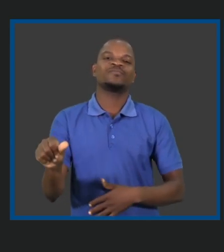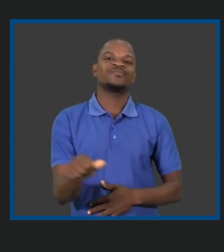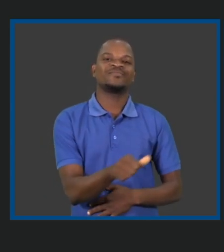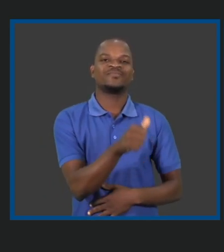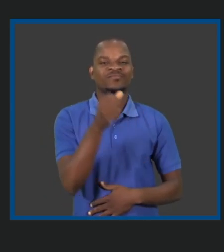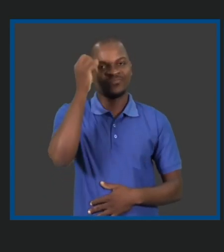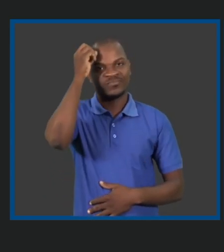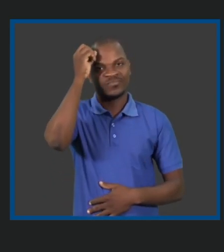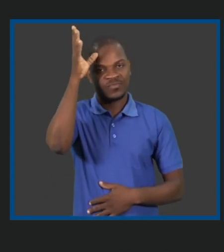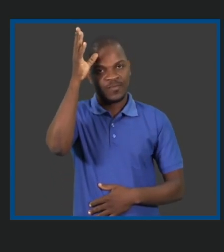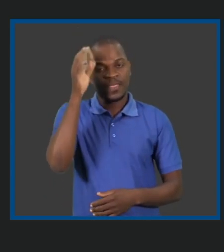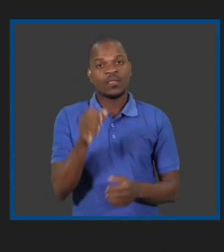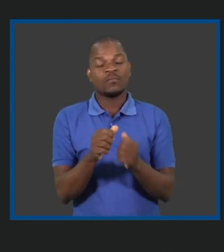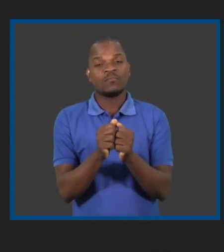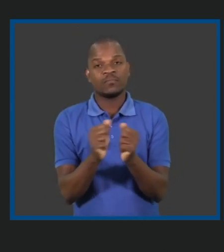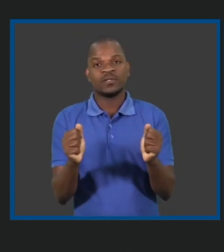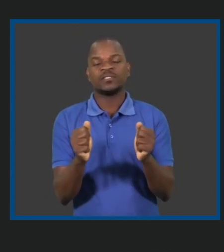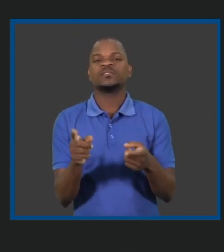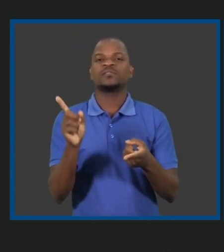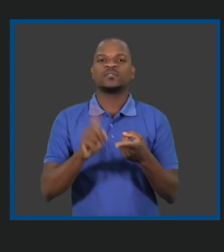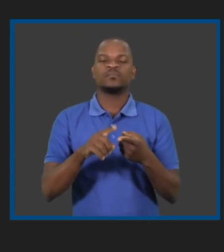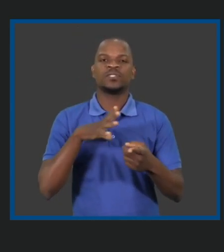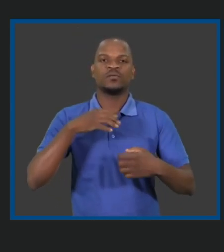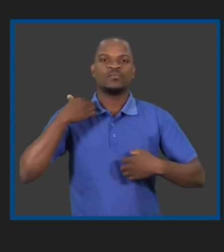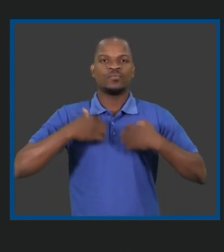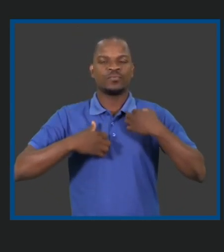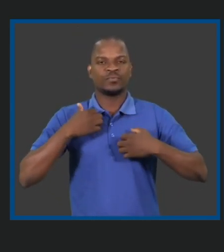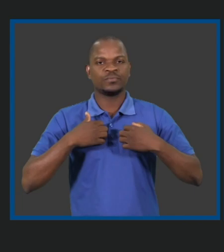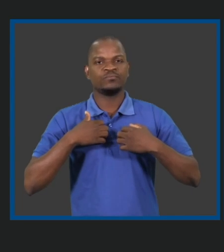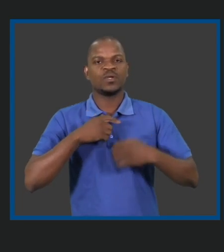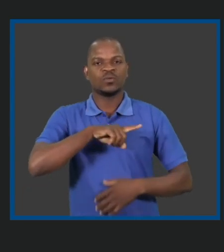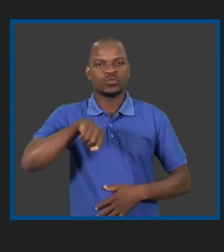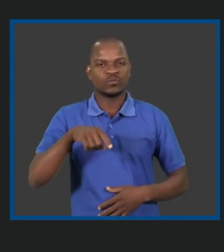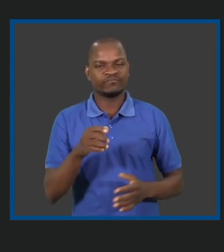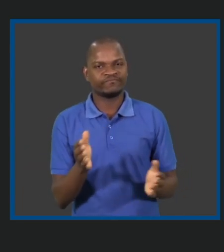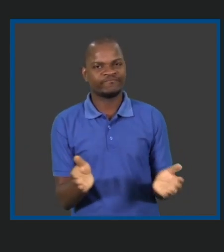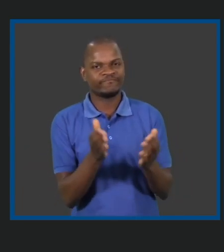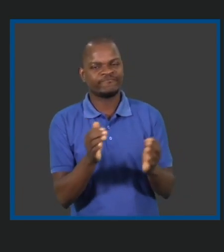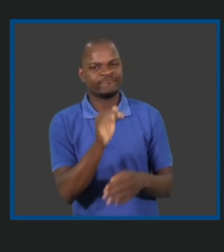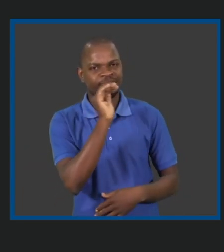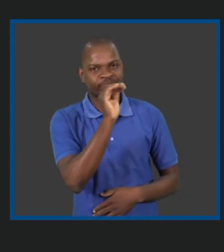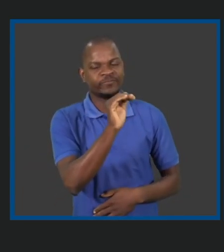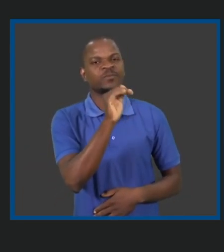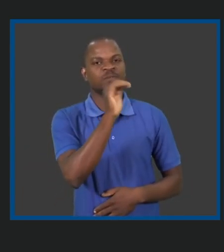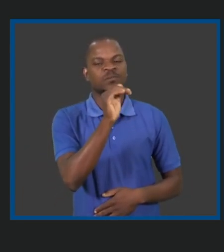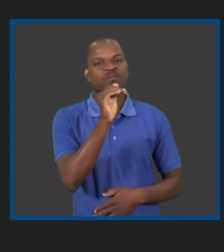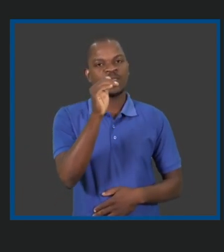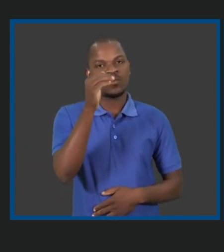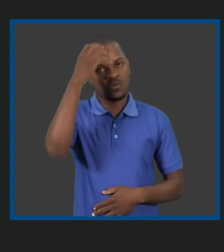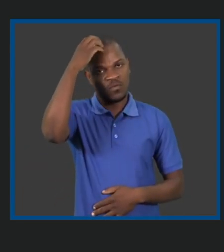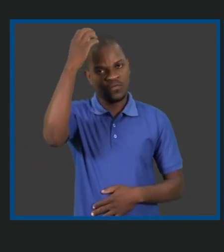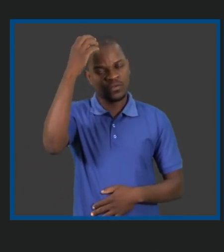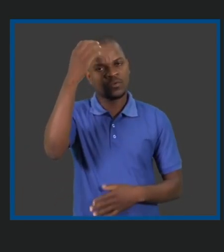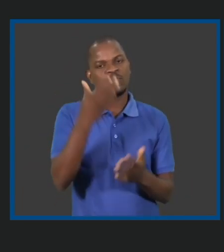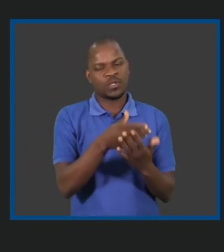podem estar melhor preparados mas já aqui também há necessidade de encorajarmos o governo embora já tenha feito